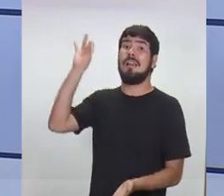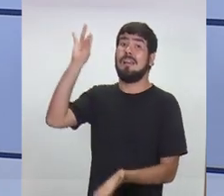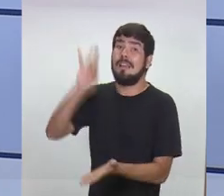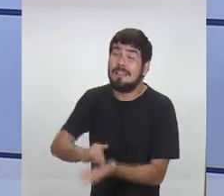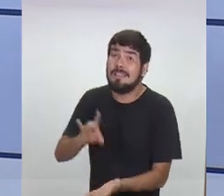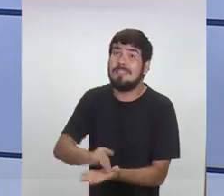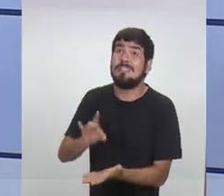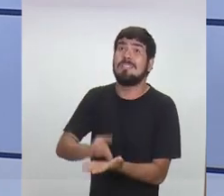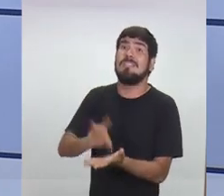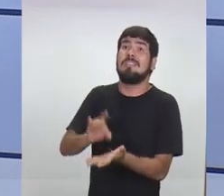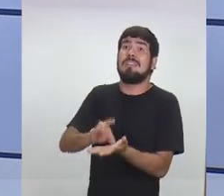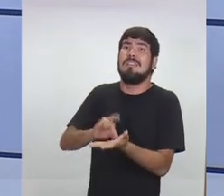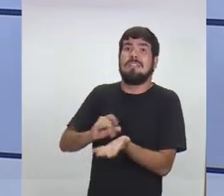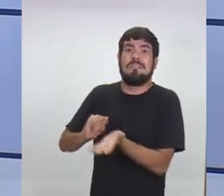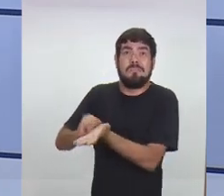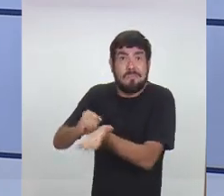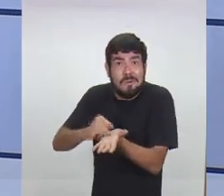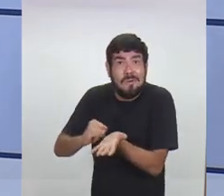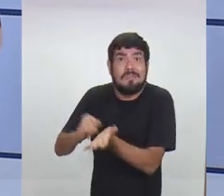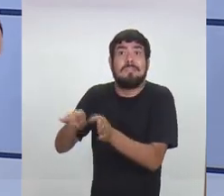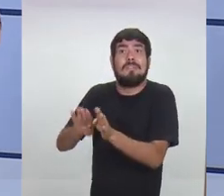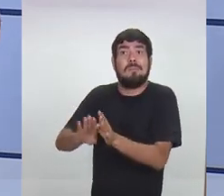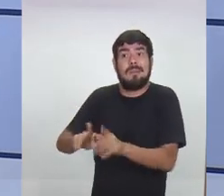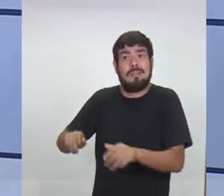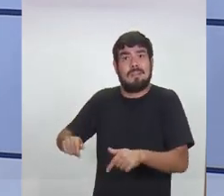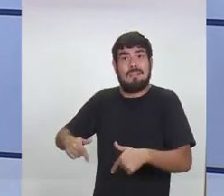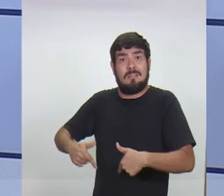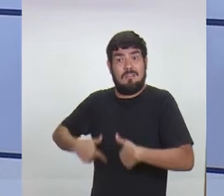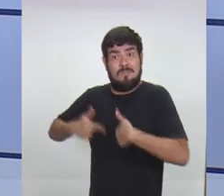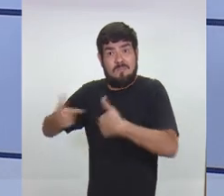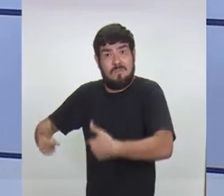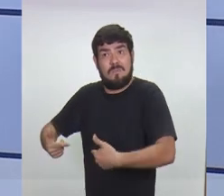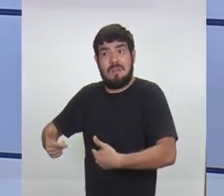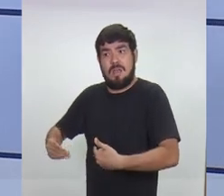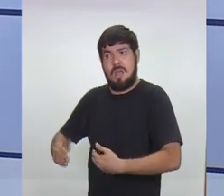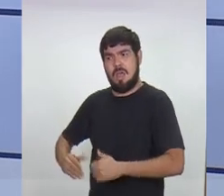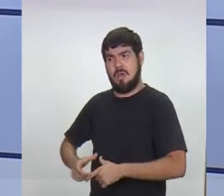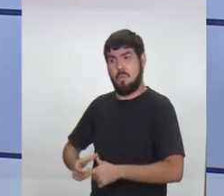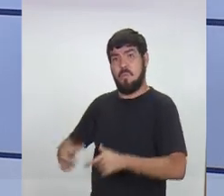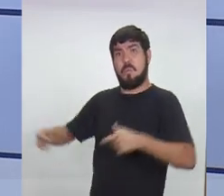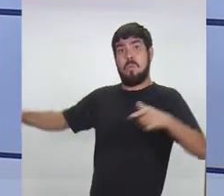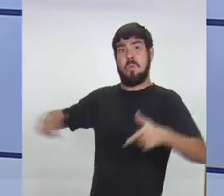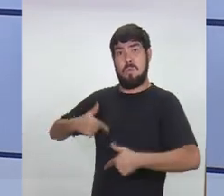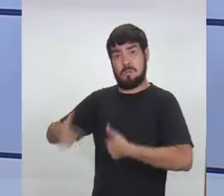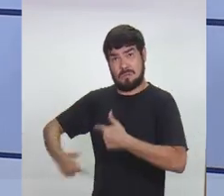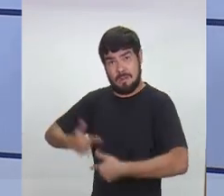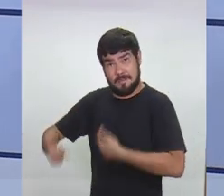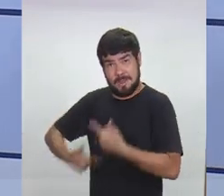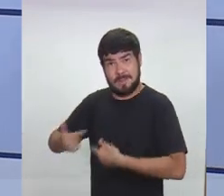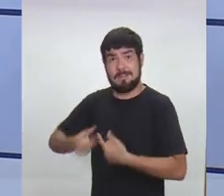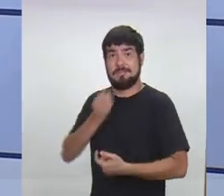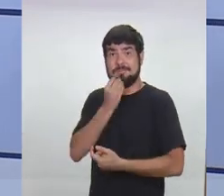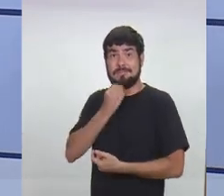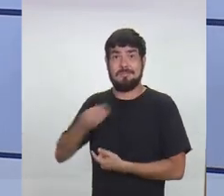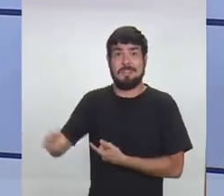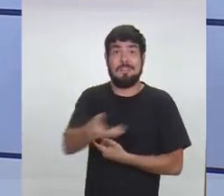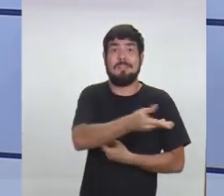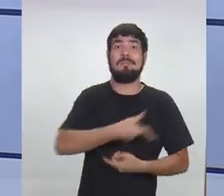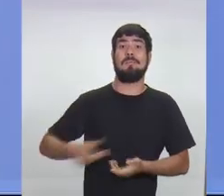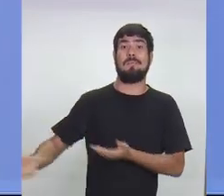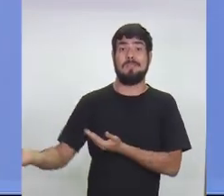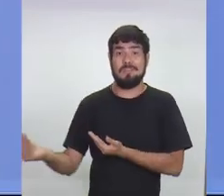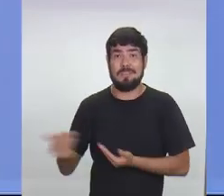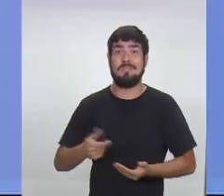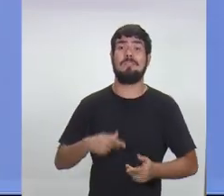ofertar e ampliar é a geração a oferta de emprego para as populações e para a juventude candidato wilson